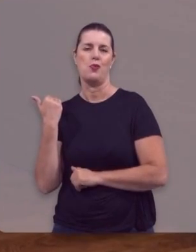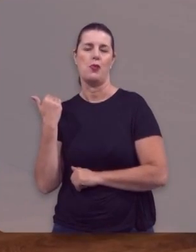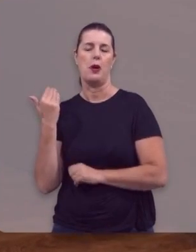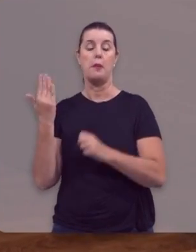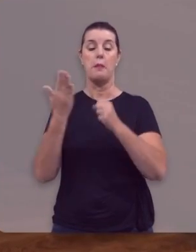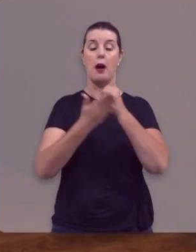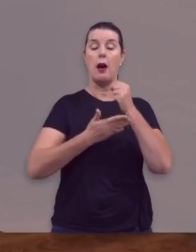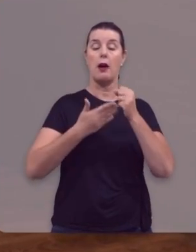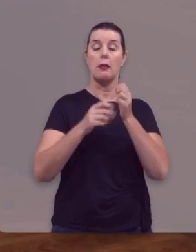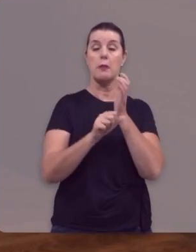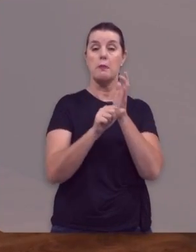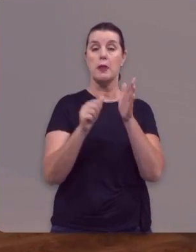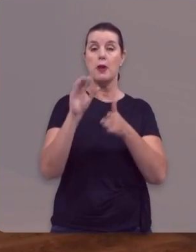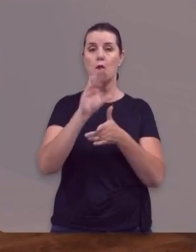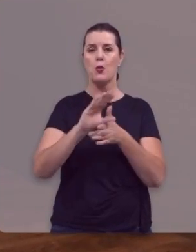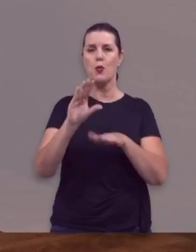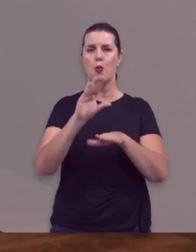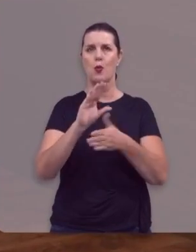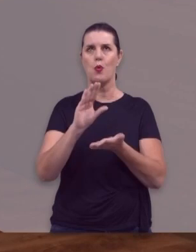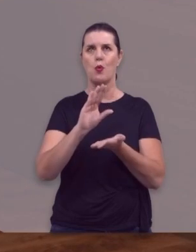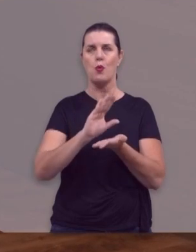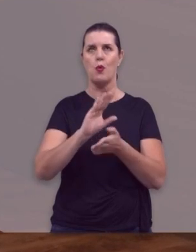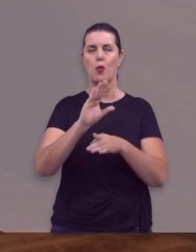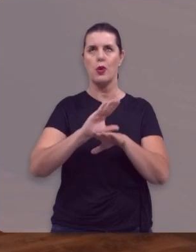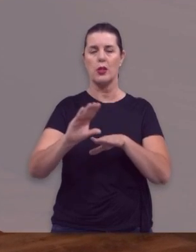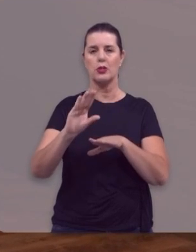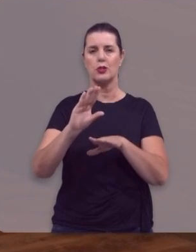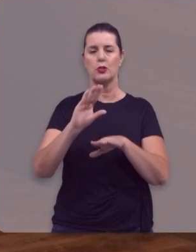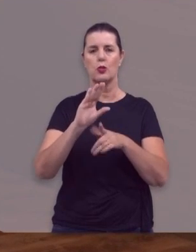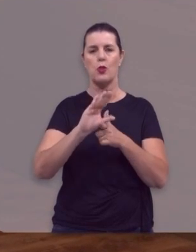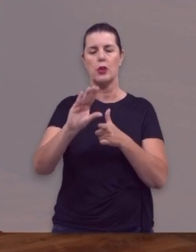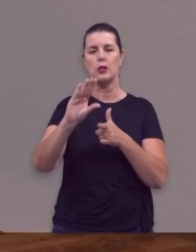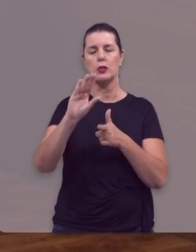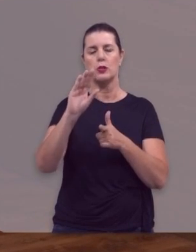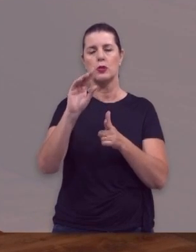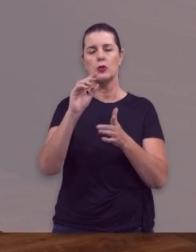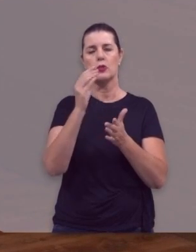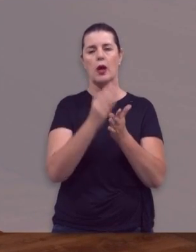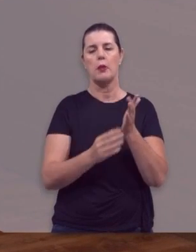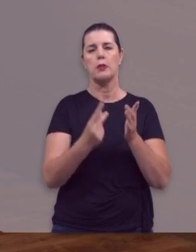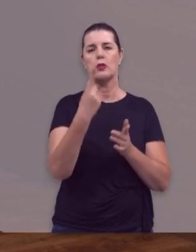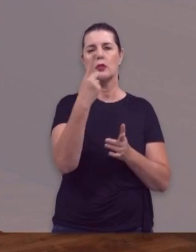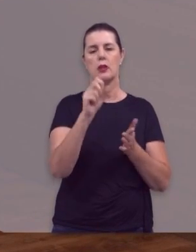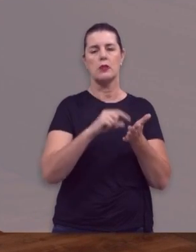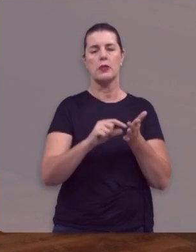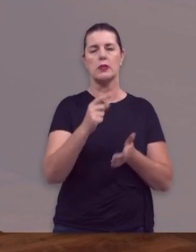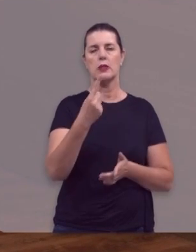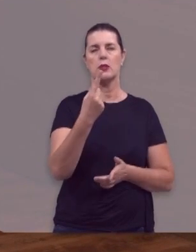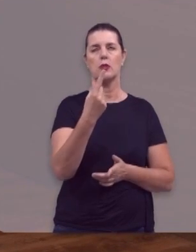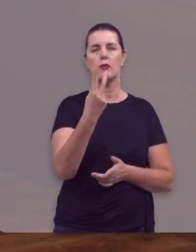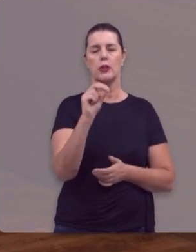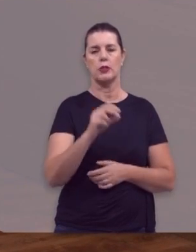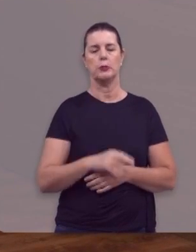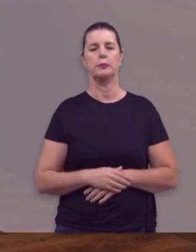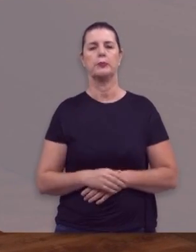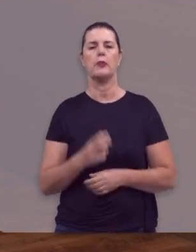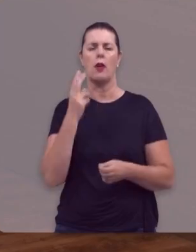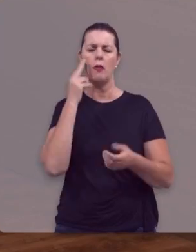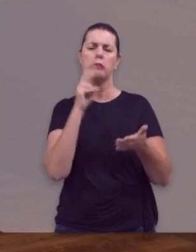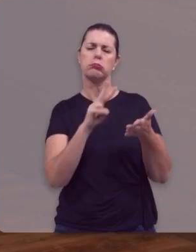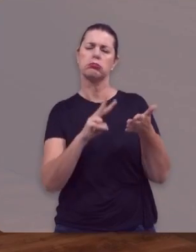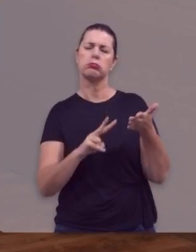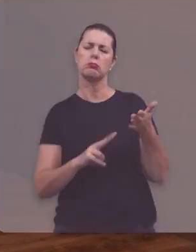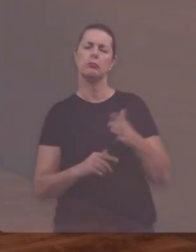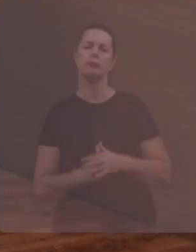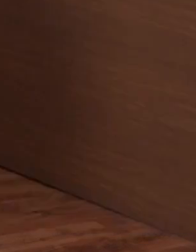basear esta mensagem em 1 Coríntios 15, versículo 20. Vamos ouvir a leitura